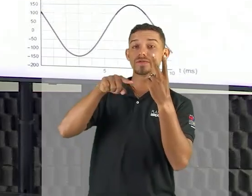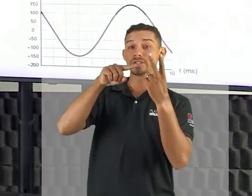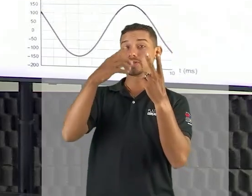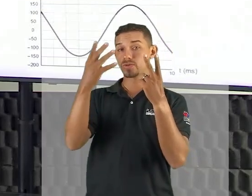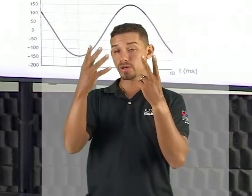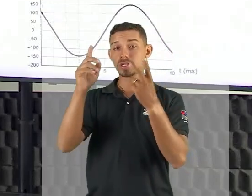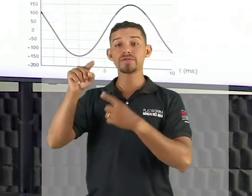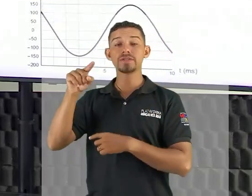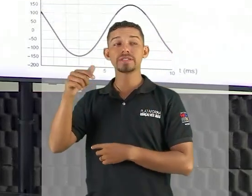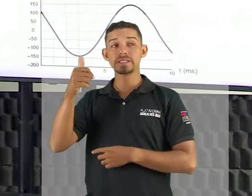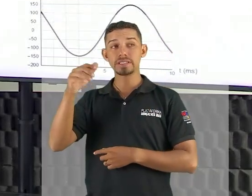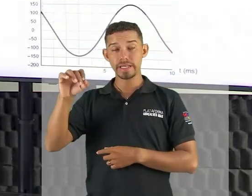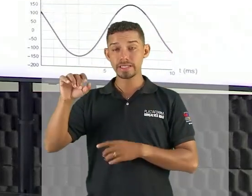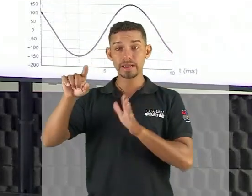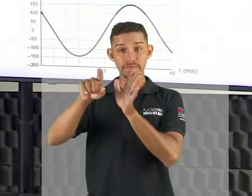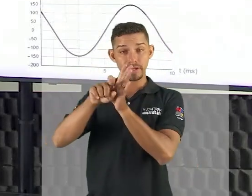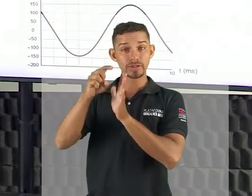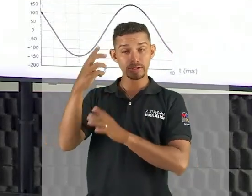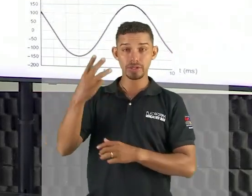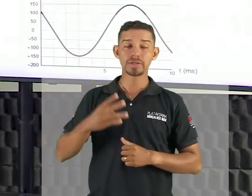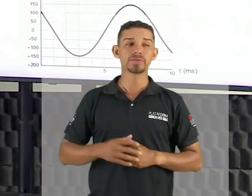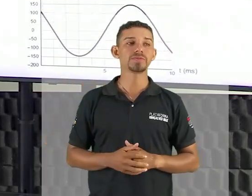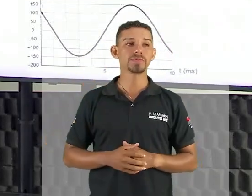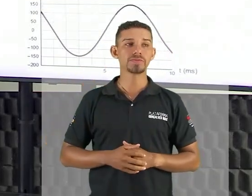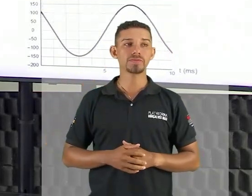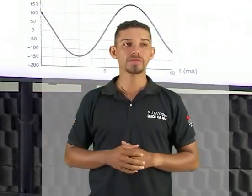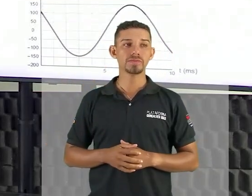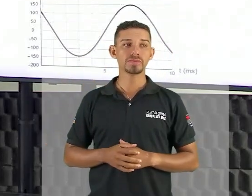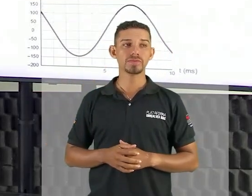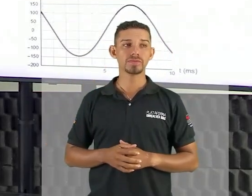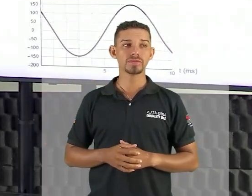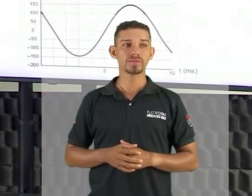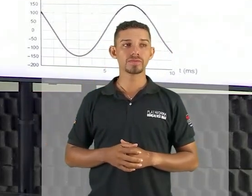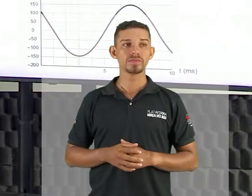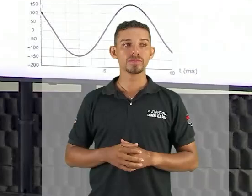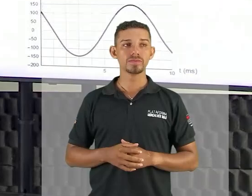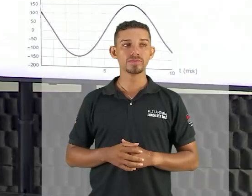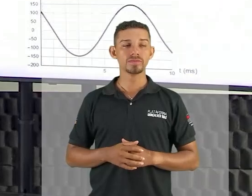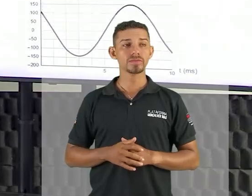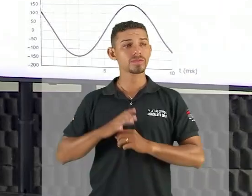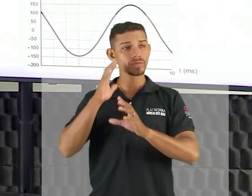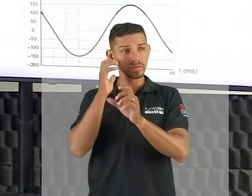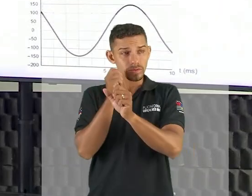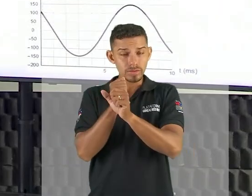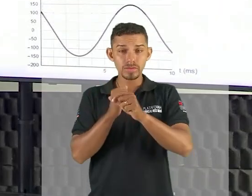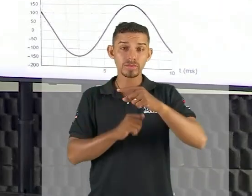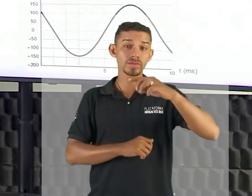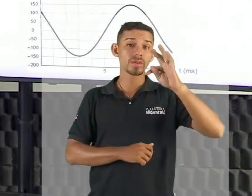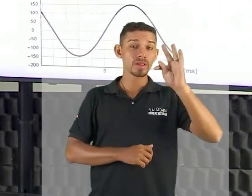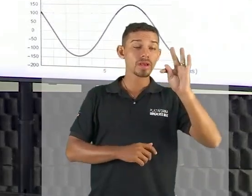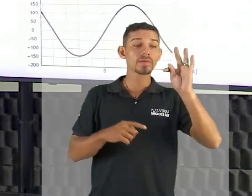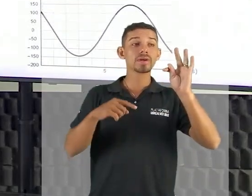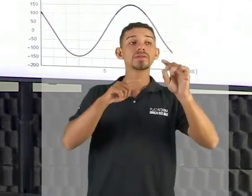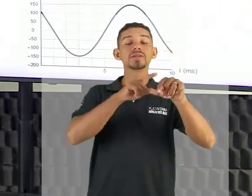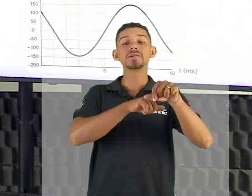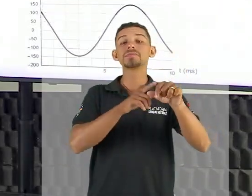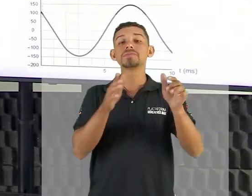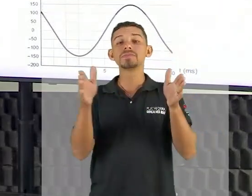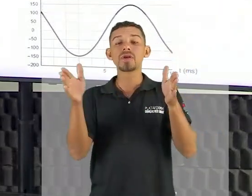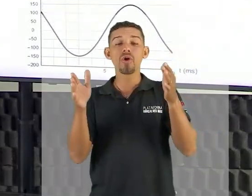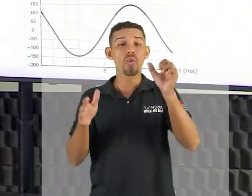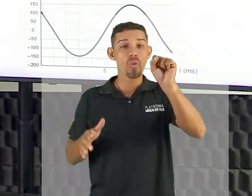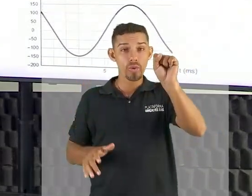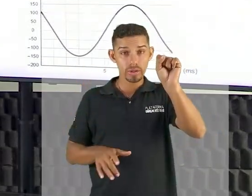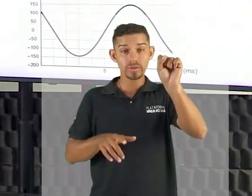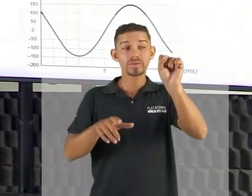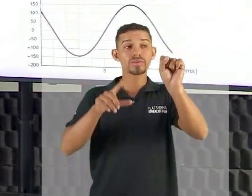a-3 logo o período vai ser 8 x 10 elev -3